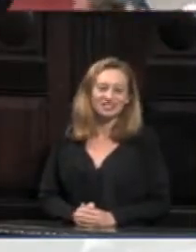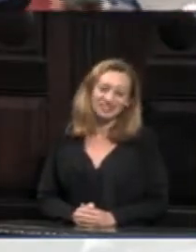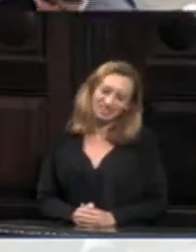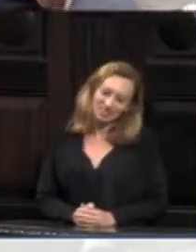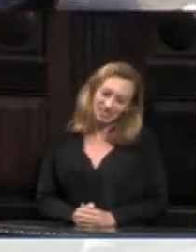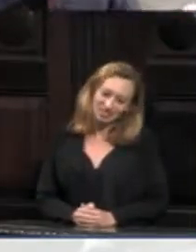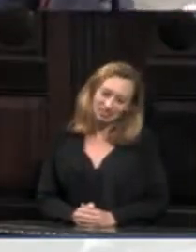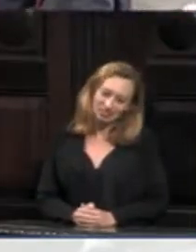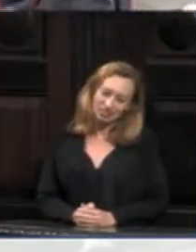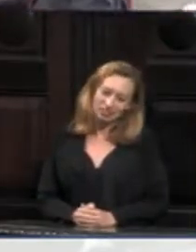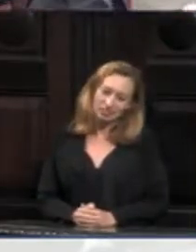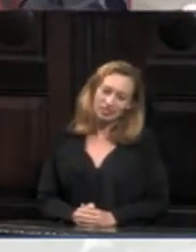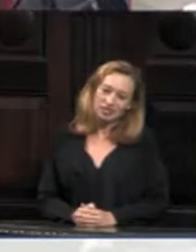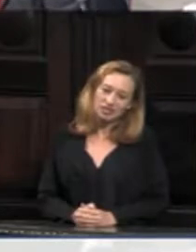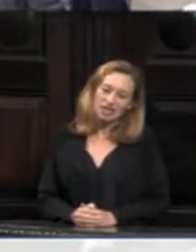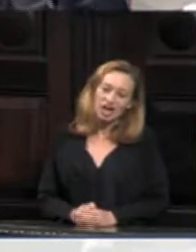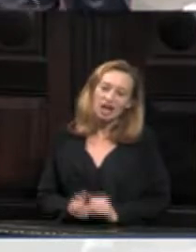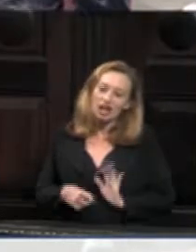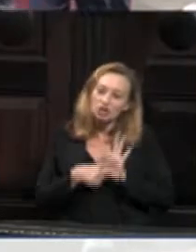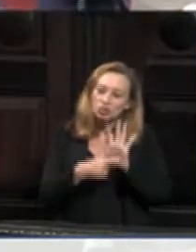Fortalecer a cultura.